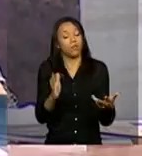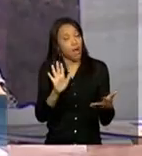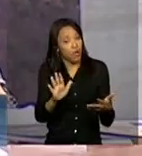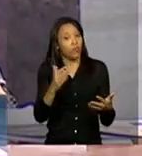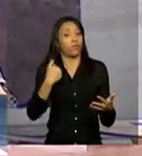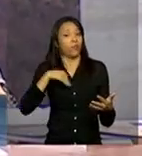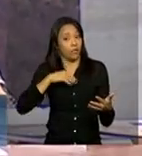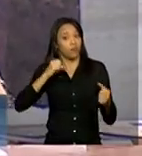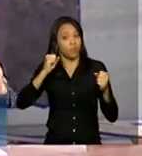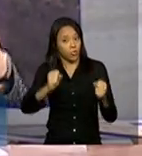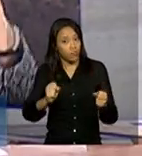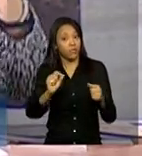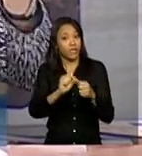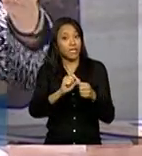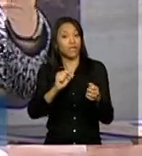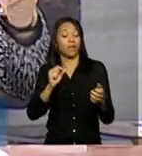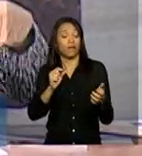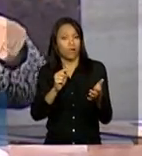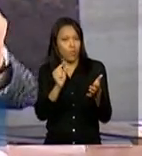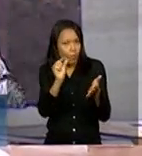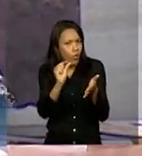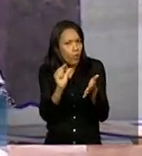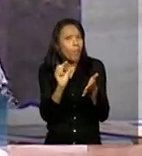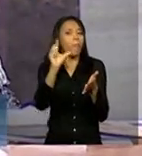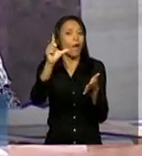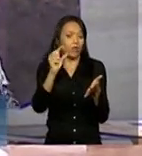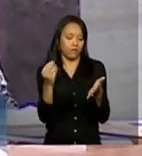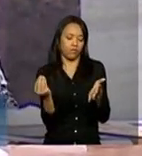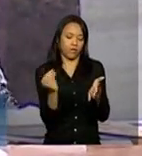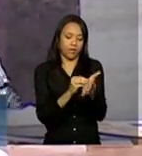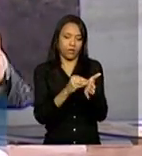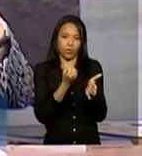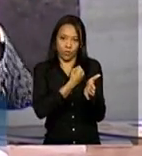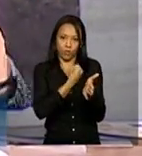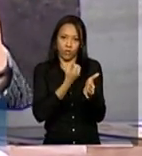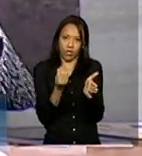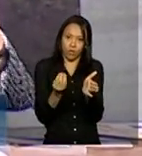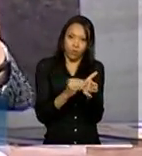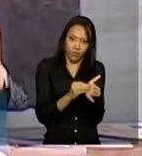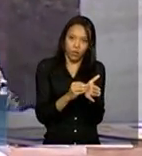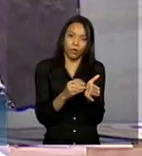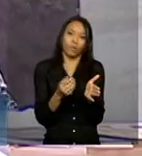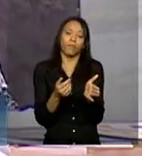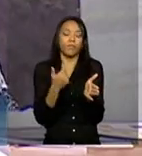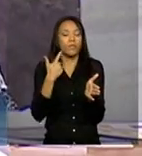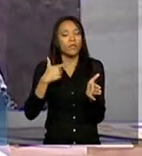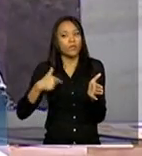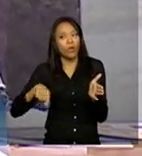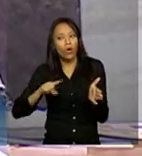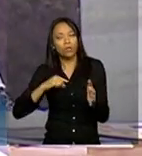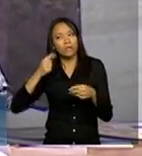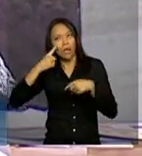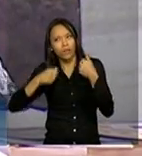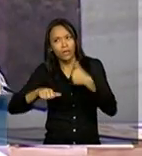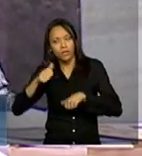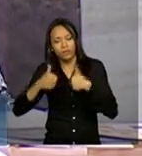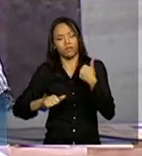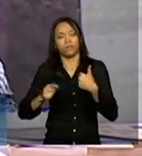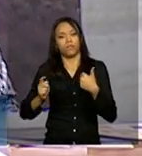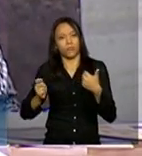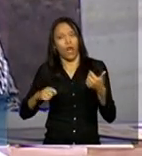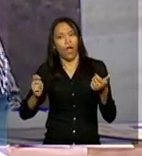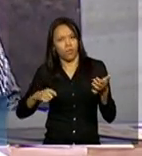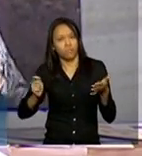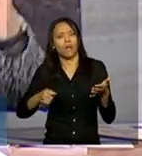acreditamos que poderemos executar um pouco mais do que o que nós estamos apresentando aqui, mas fizemos uma avaliação conservadora